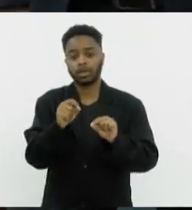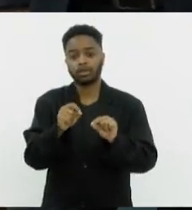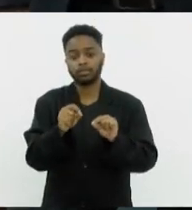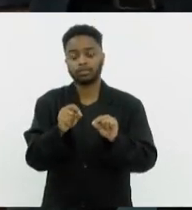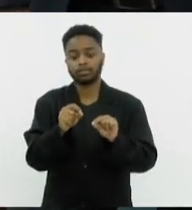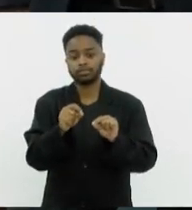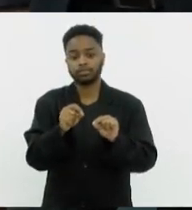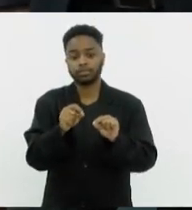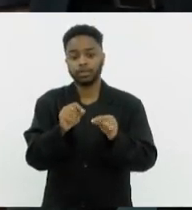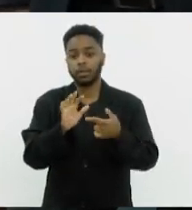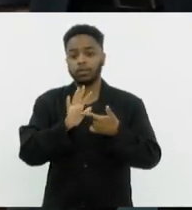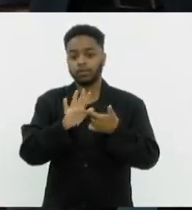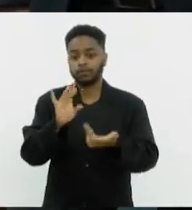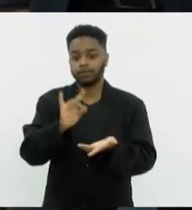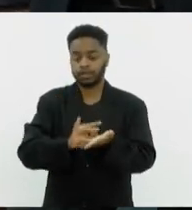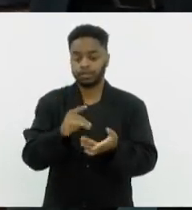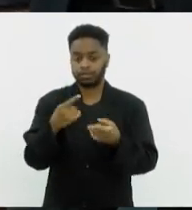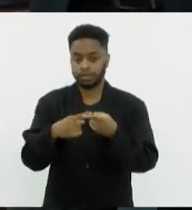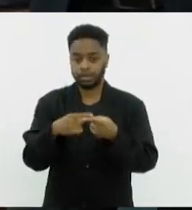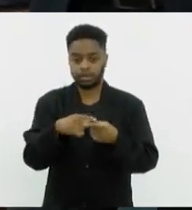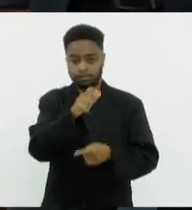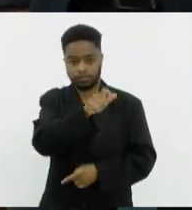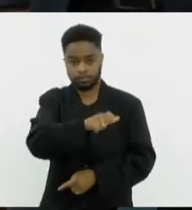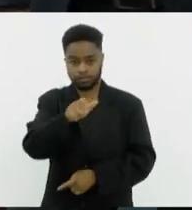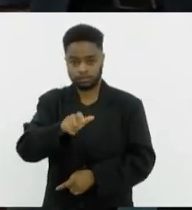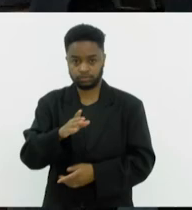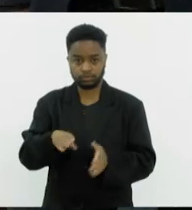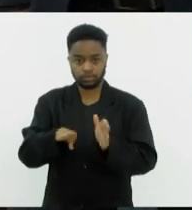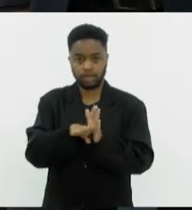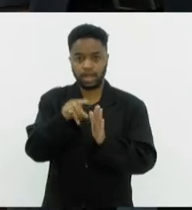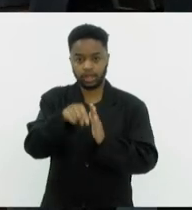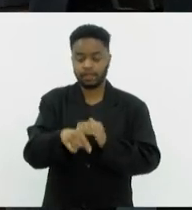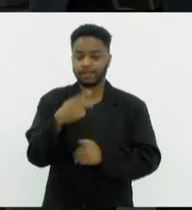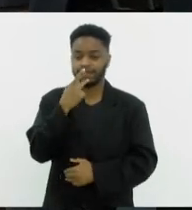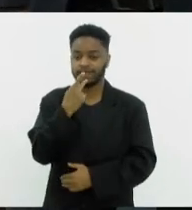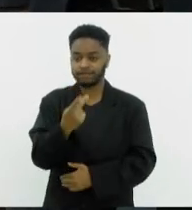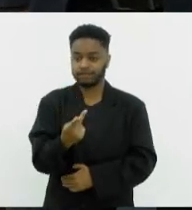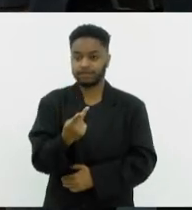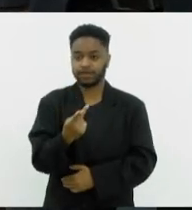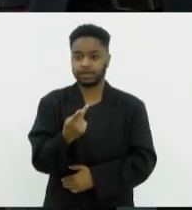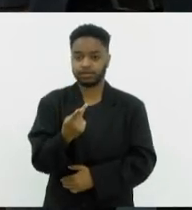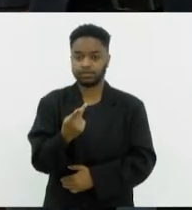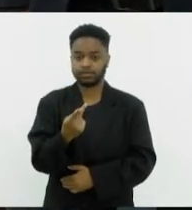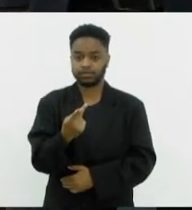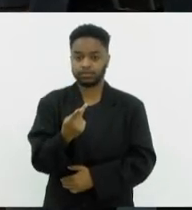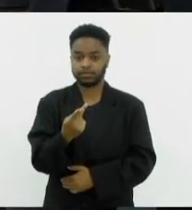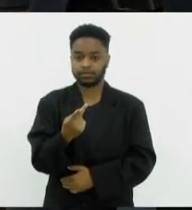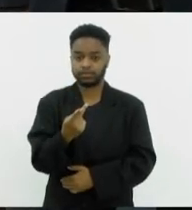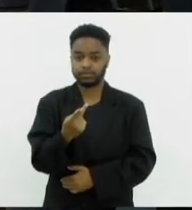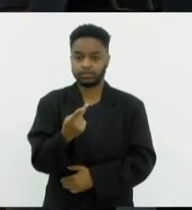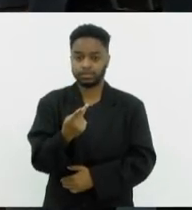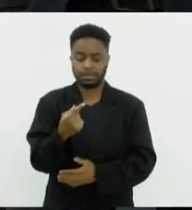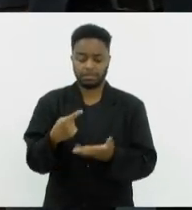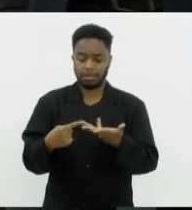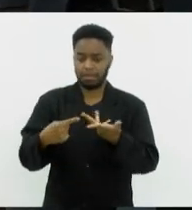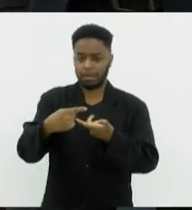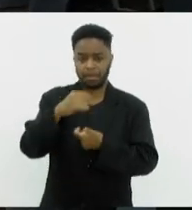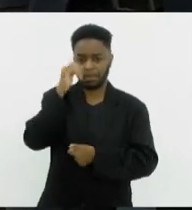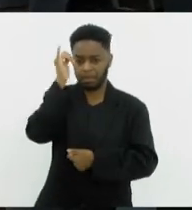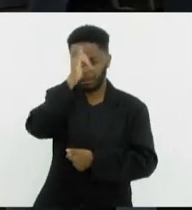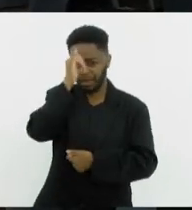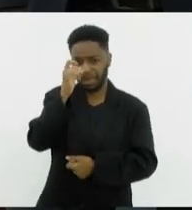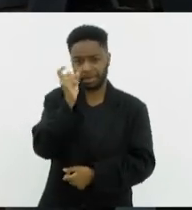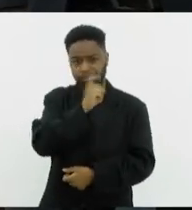desmistificar. Quando eles vêm aqui e falam essa cambada de sandices e